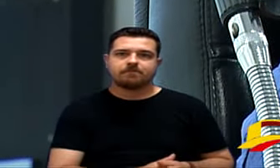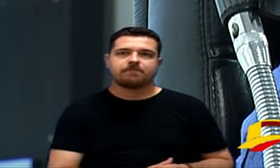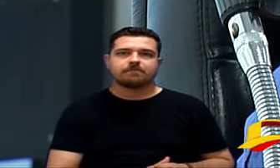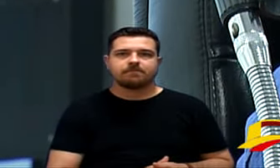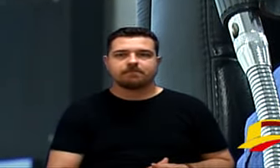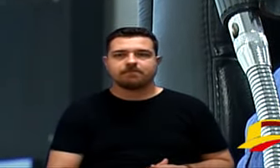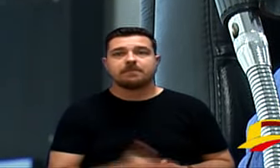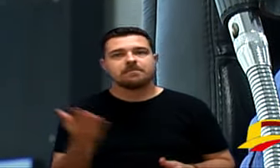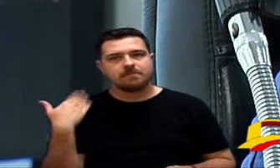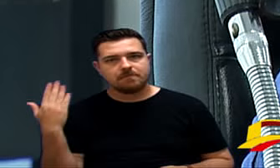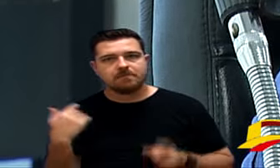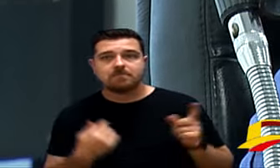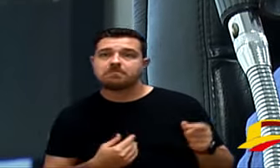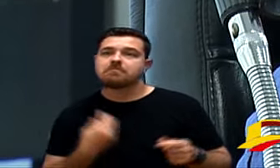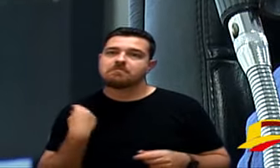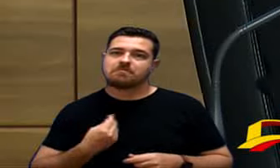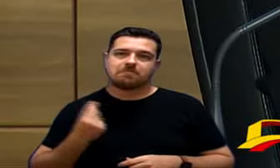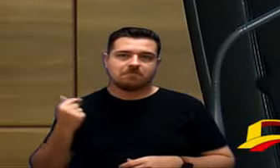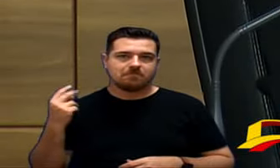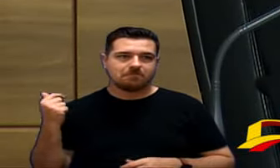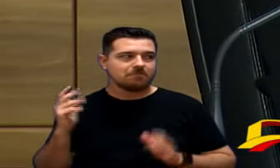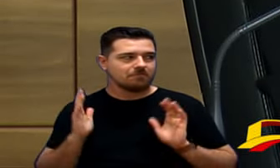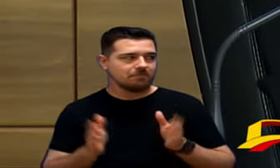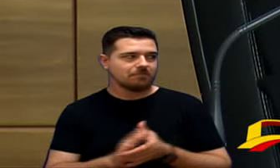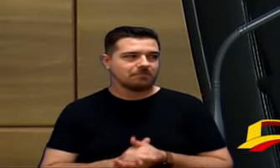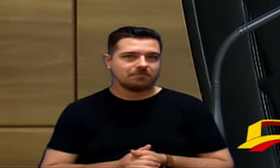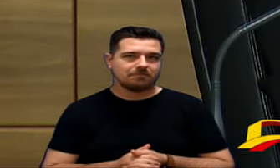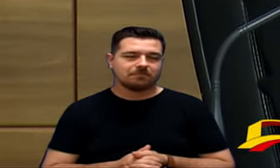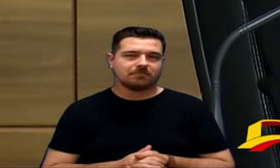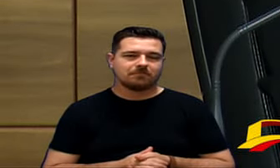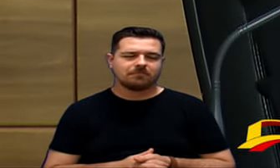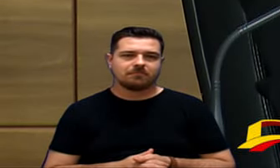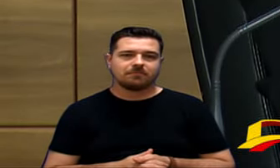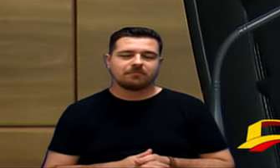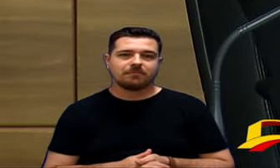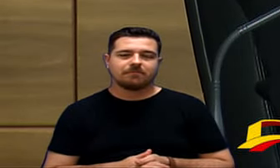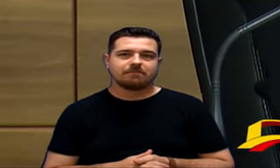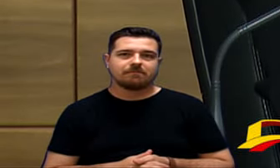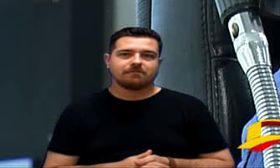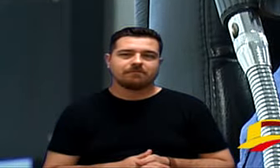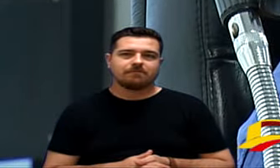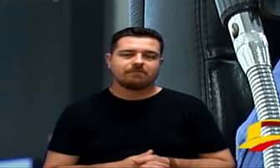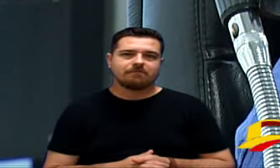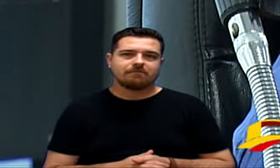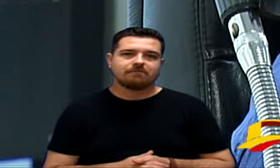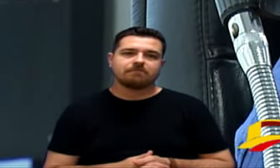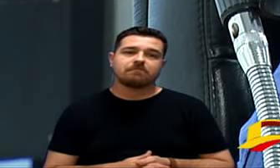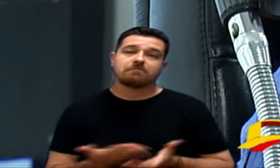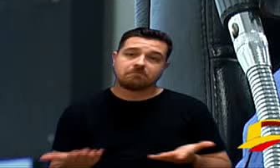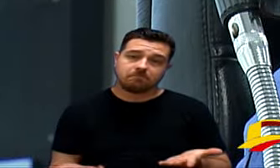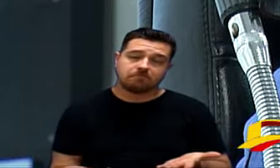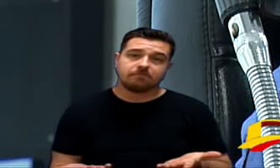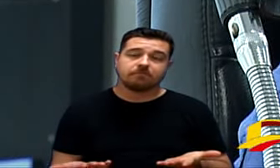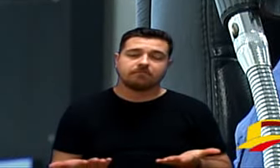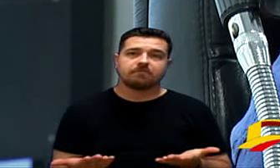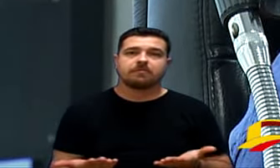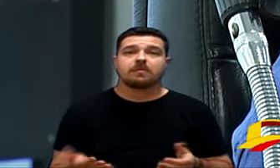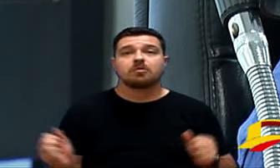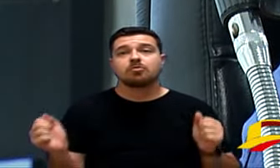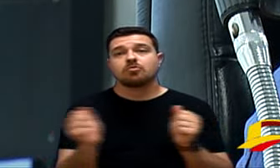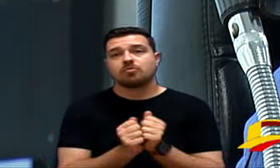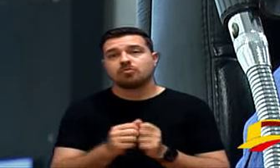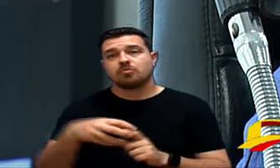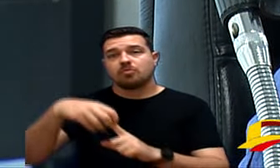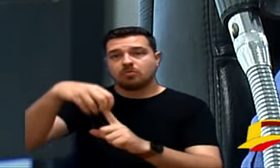Vereador já tava lá ajudando o povo lá não entrega a idade dele hein Não não é questão de idade é de experiência então a questão é o seguinte é junto com o